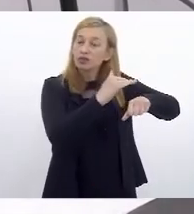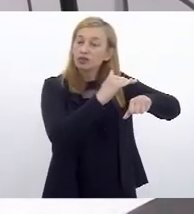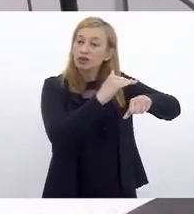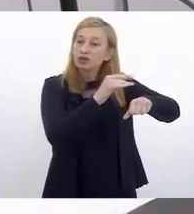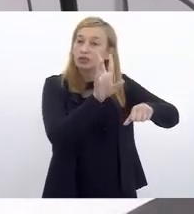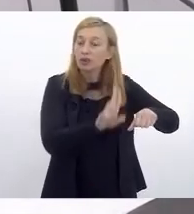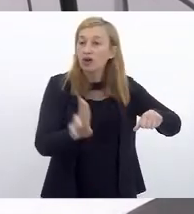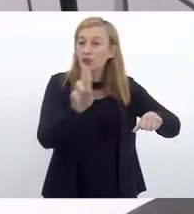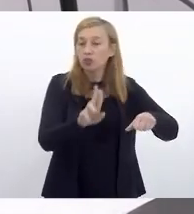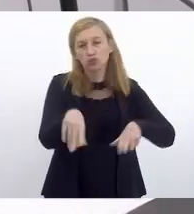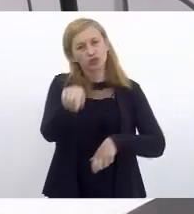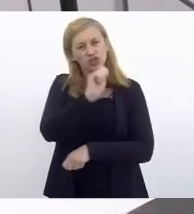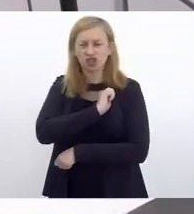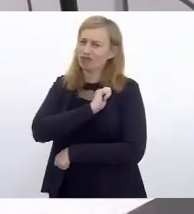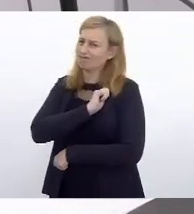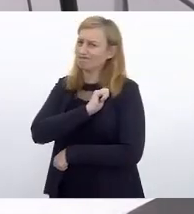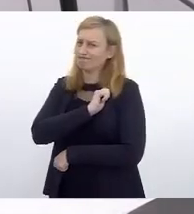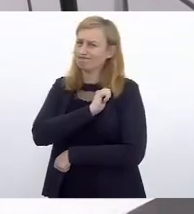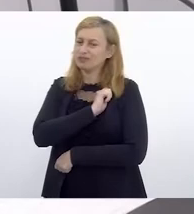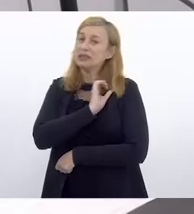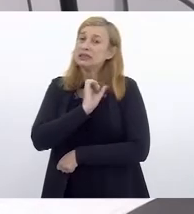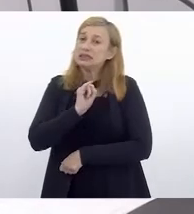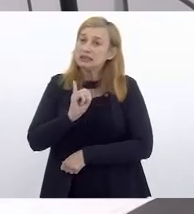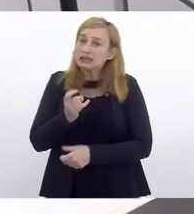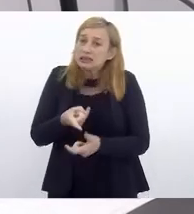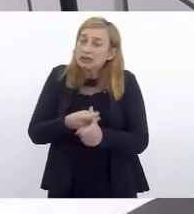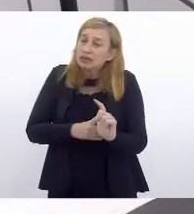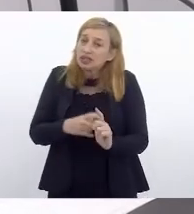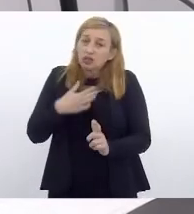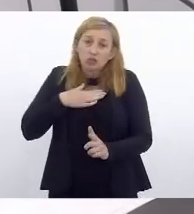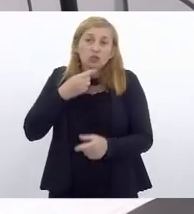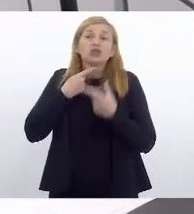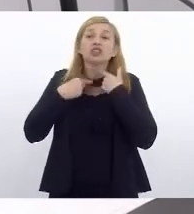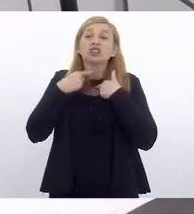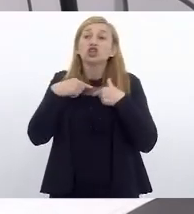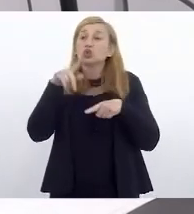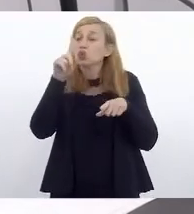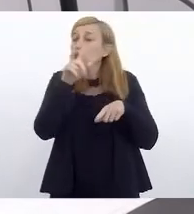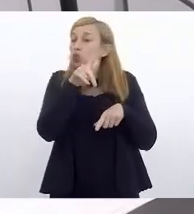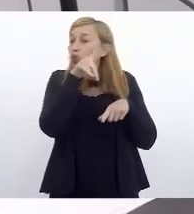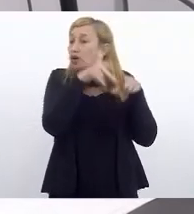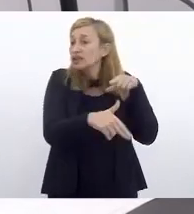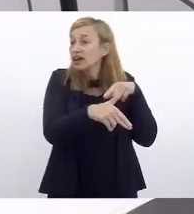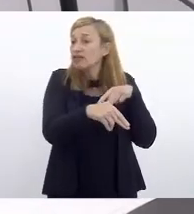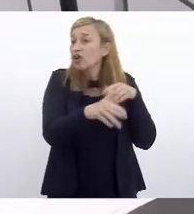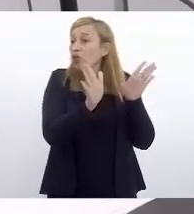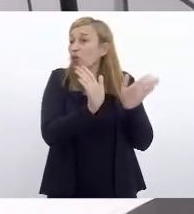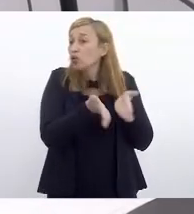benefício fiscal. Né? Porque se dependesse do meu desejo, eu cortava hoje,